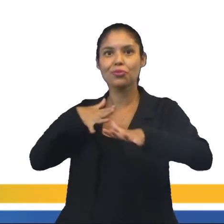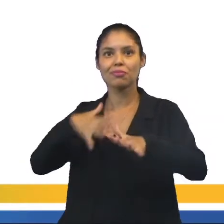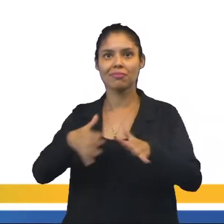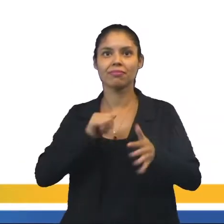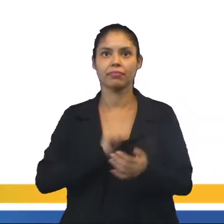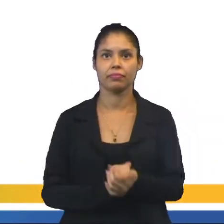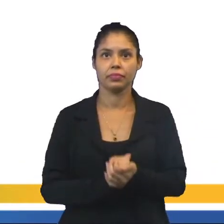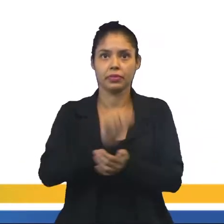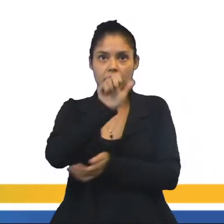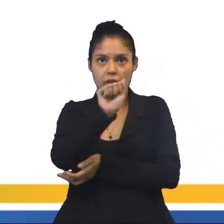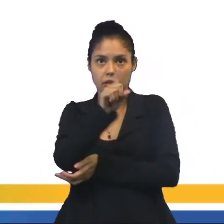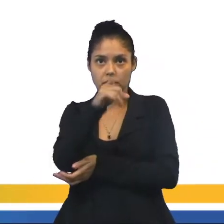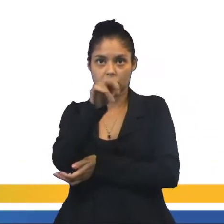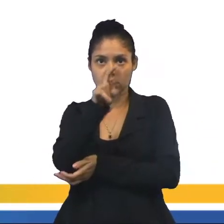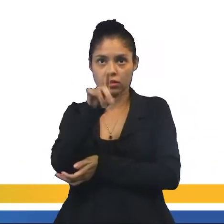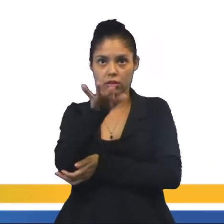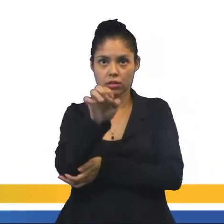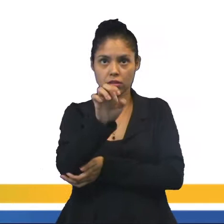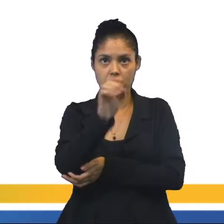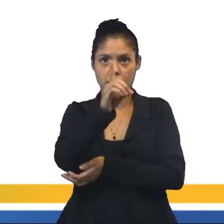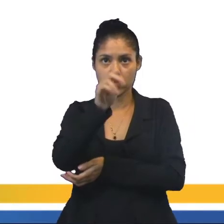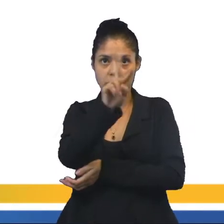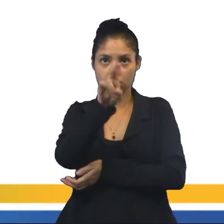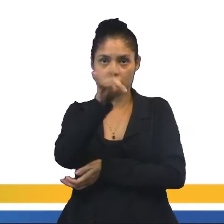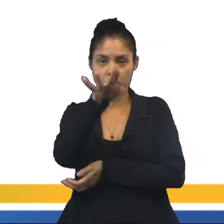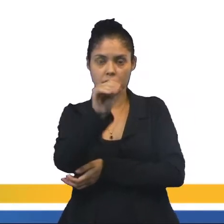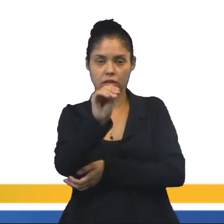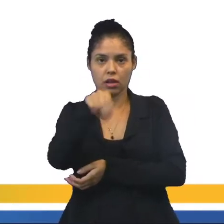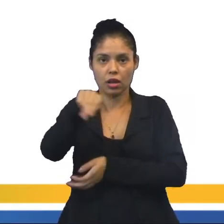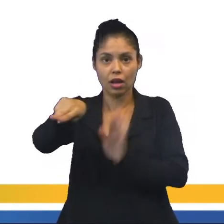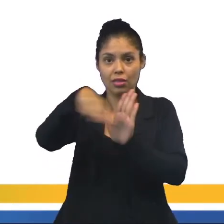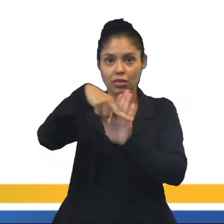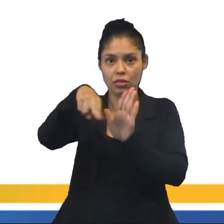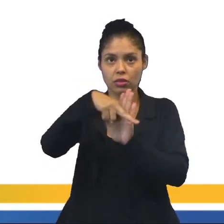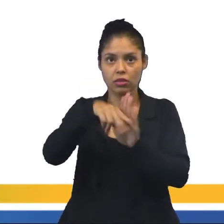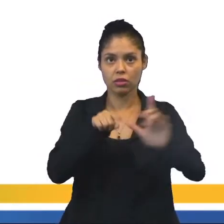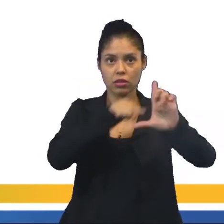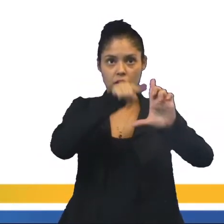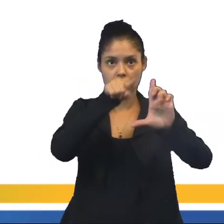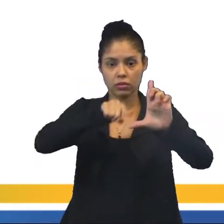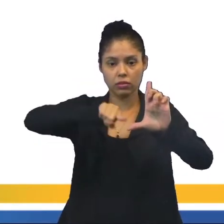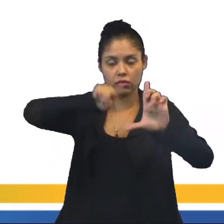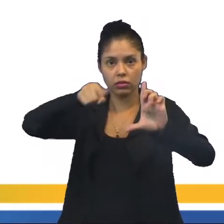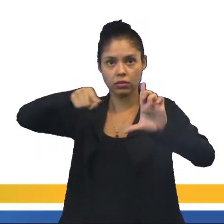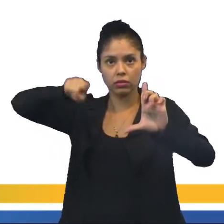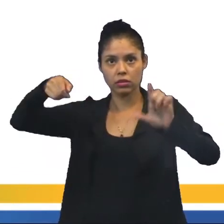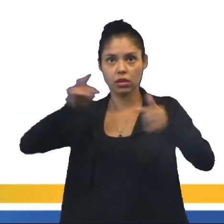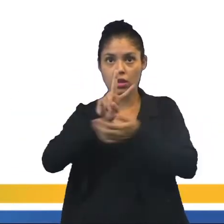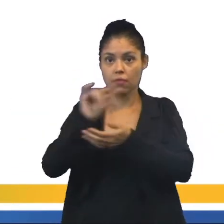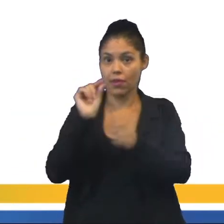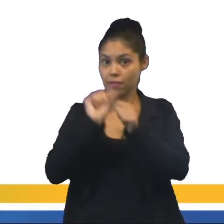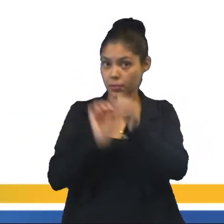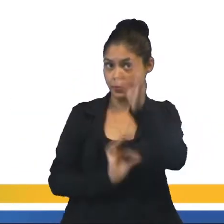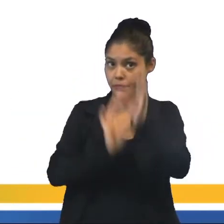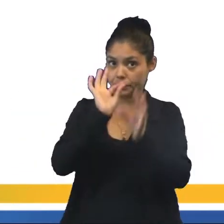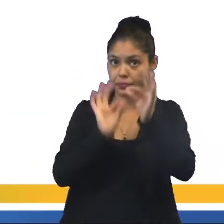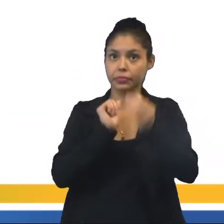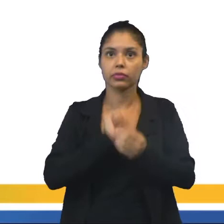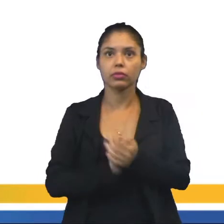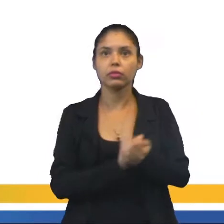movimentos ascendentes de acidente né as notas que variam de acordo com a música que foi feita